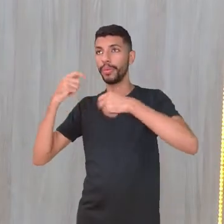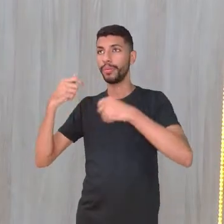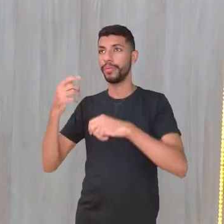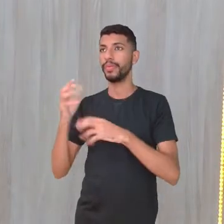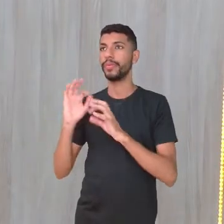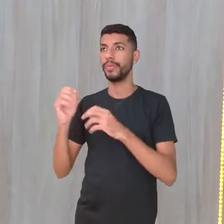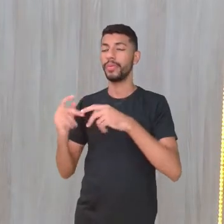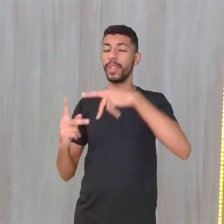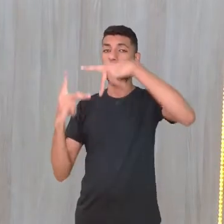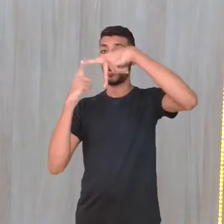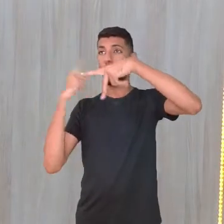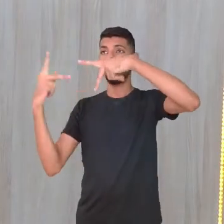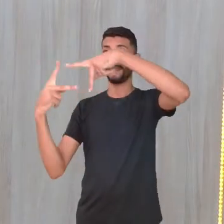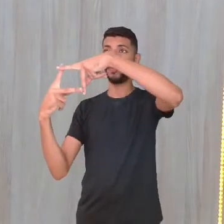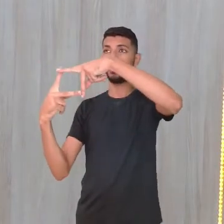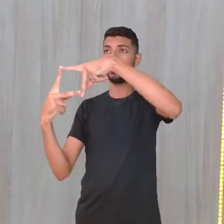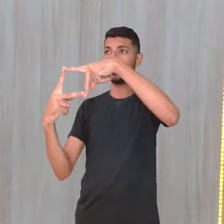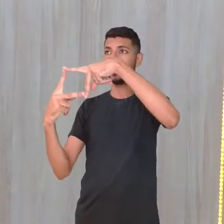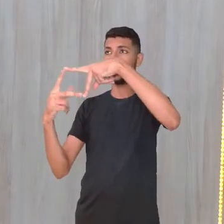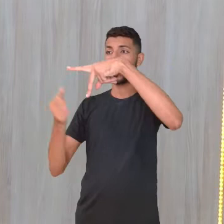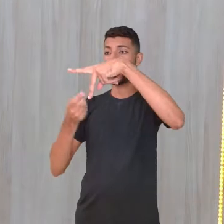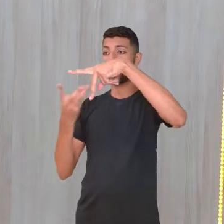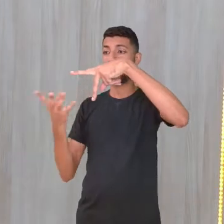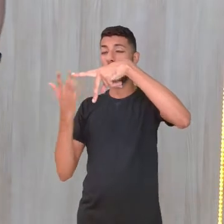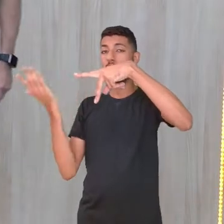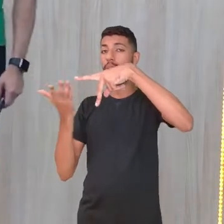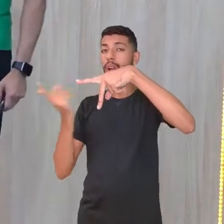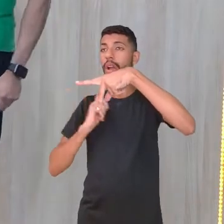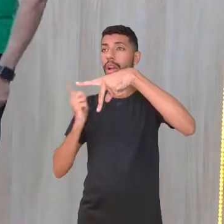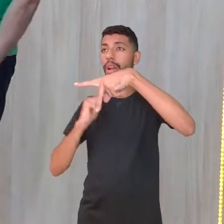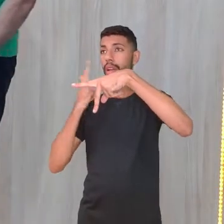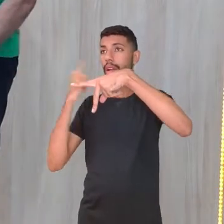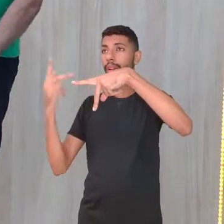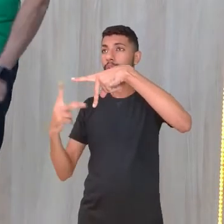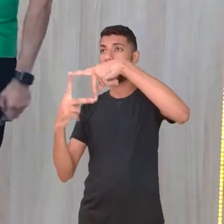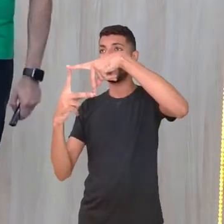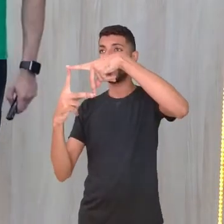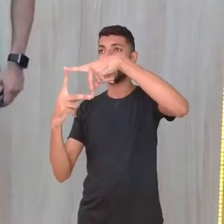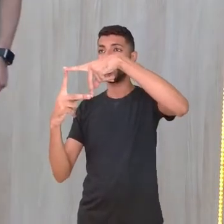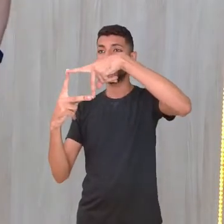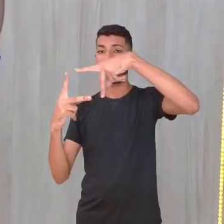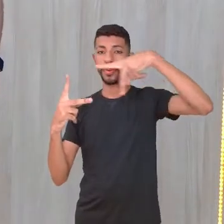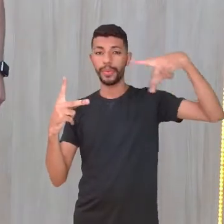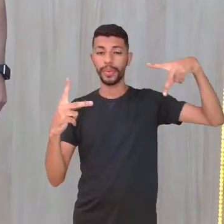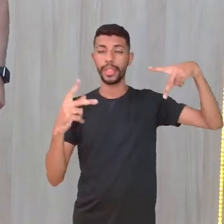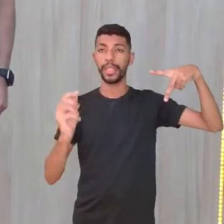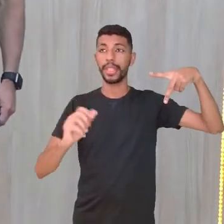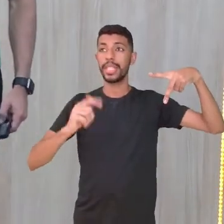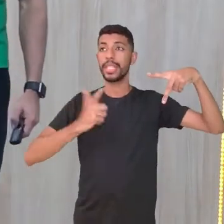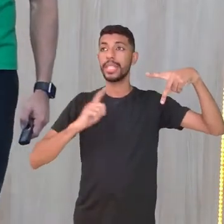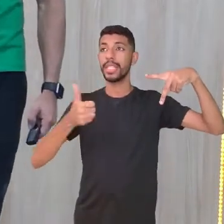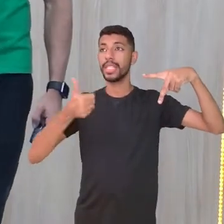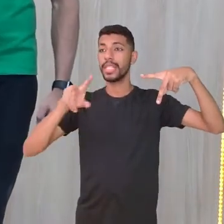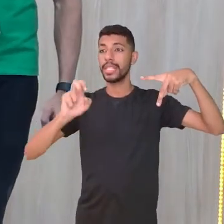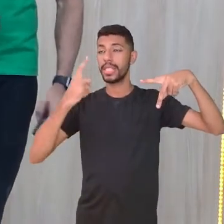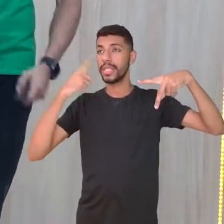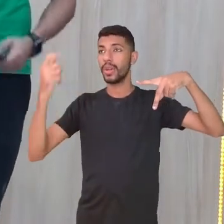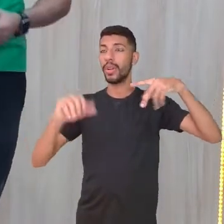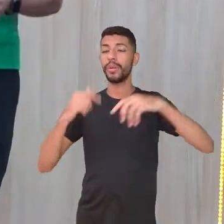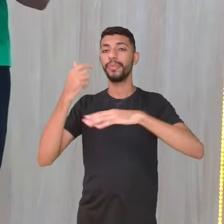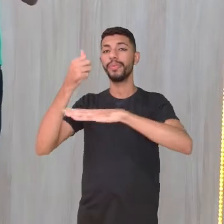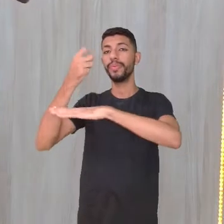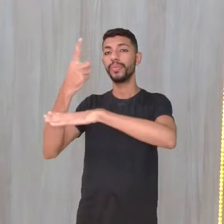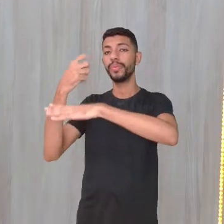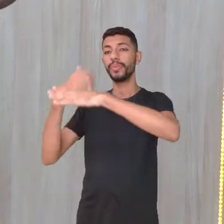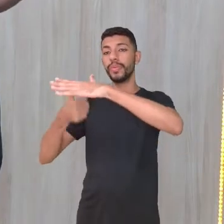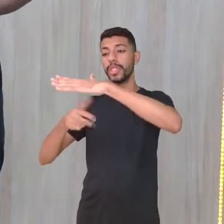pedacinho, num total de quantos quadradinhos eu tenho aqui agora? Eu tenho 15. Então, 1/15